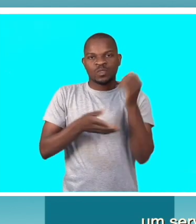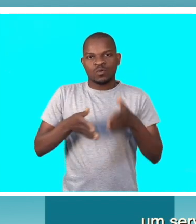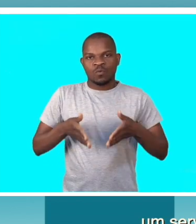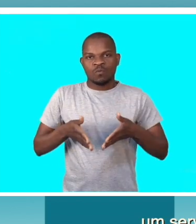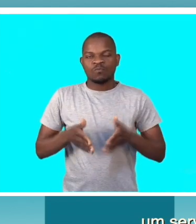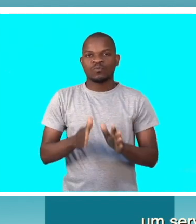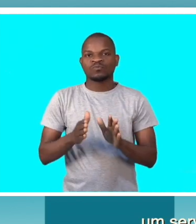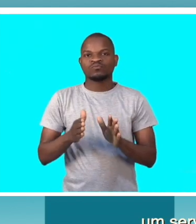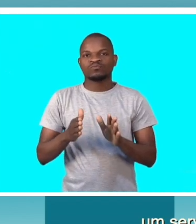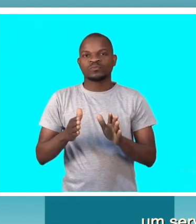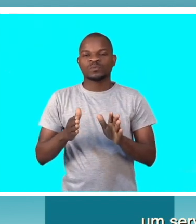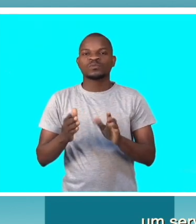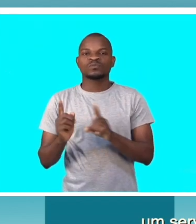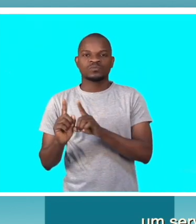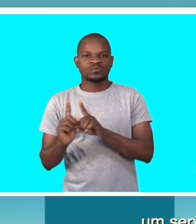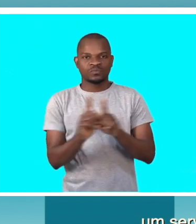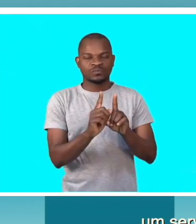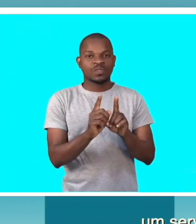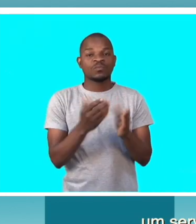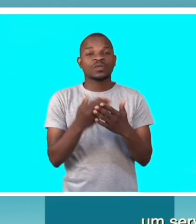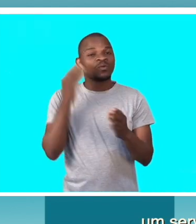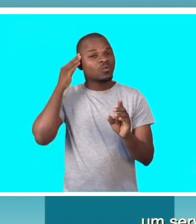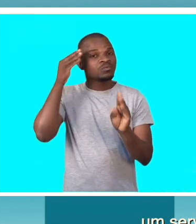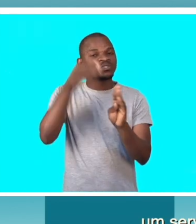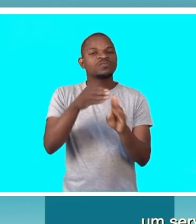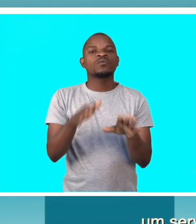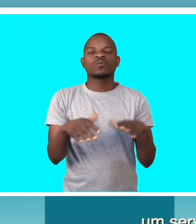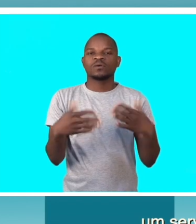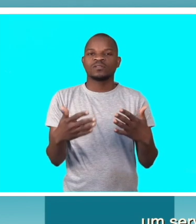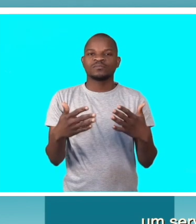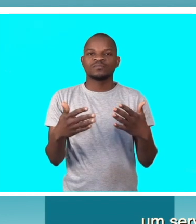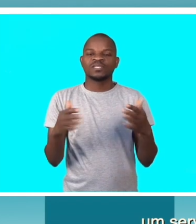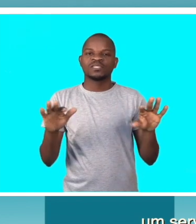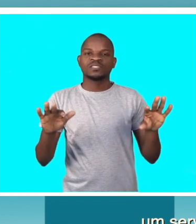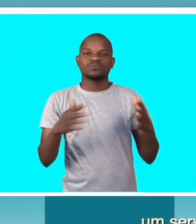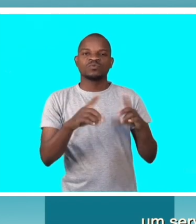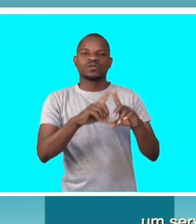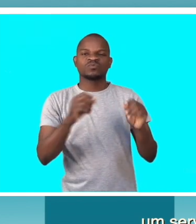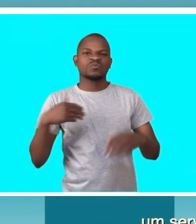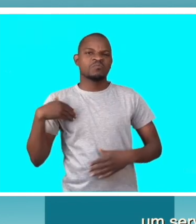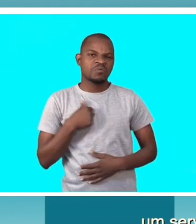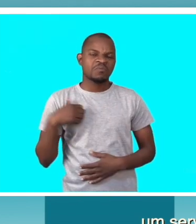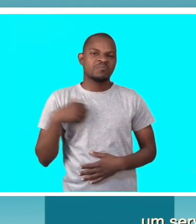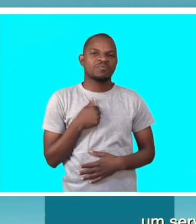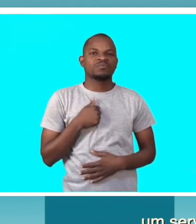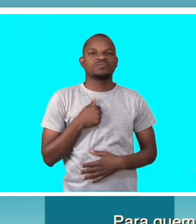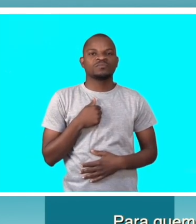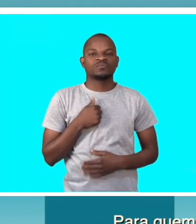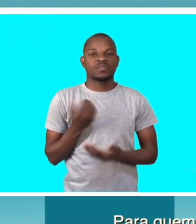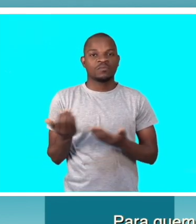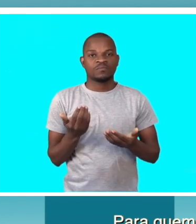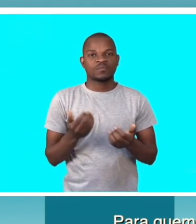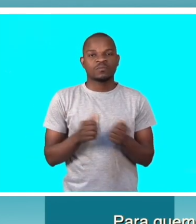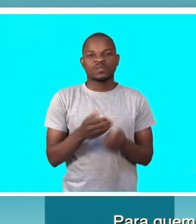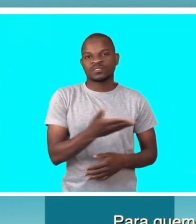o objetivo deste serviço é diminuir a taxa de mortalidade infantil. Para si que esteve